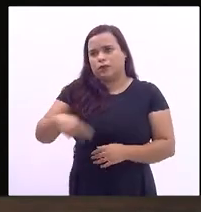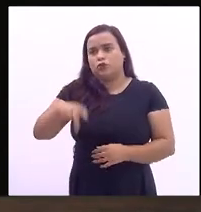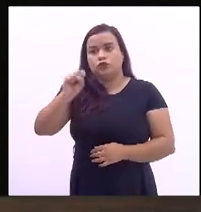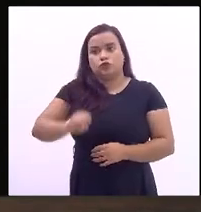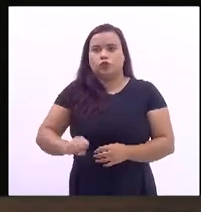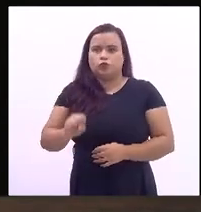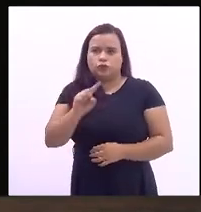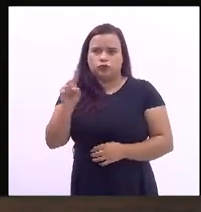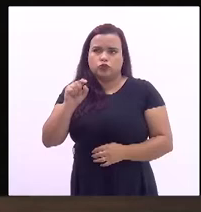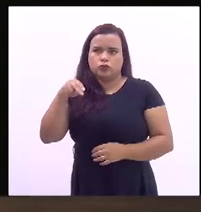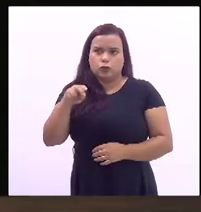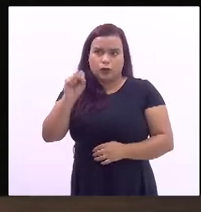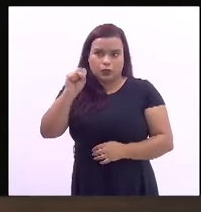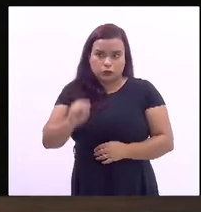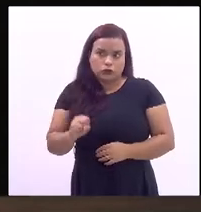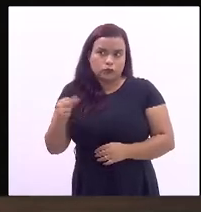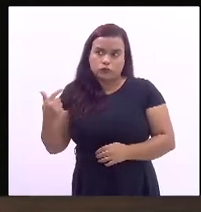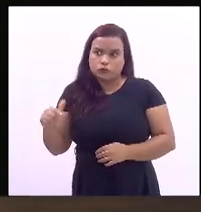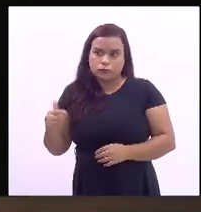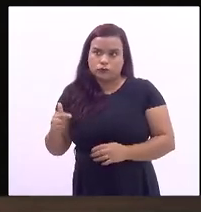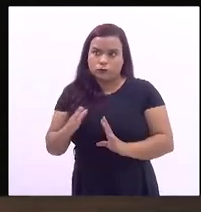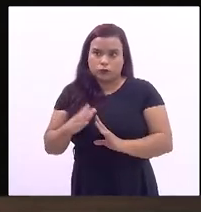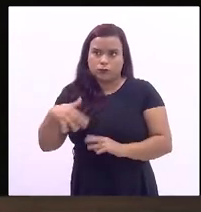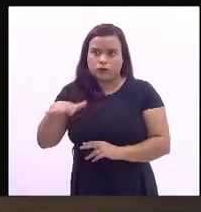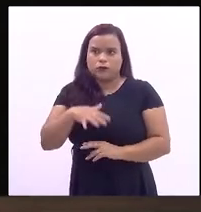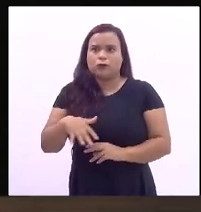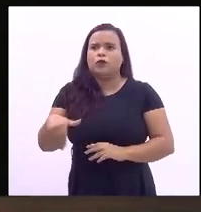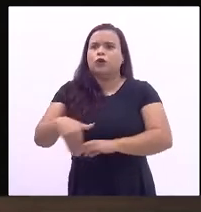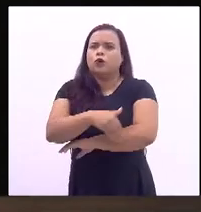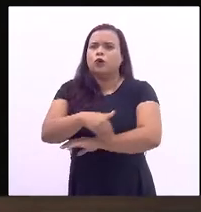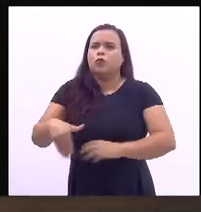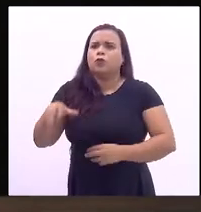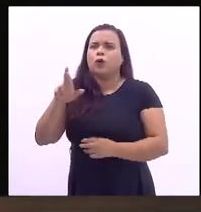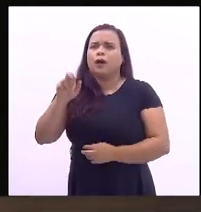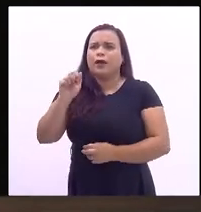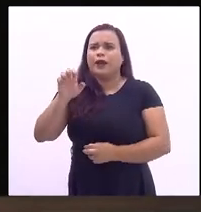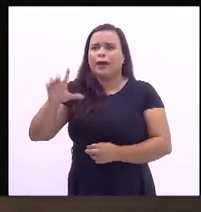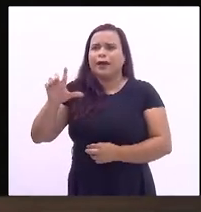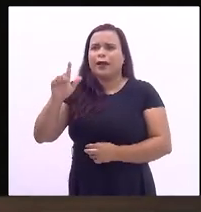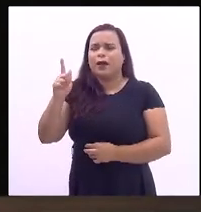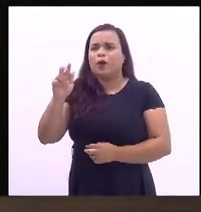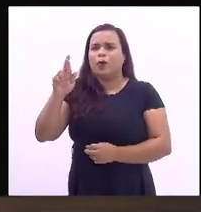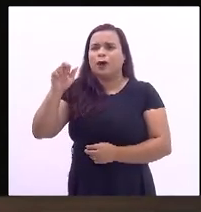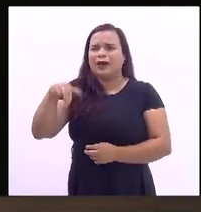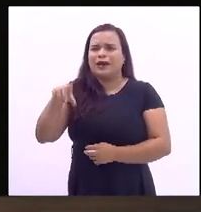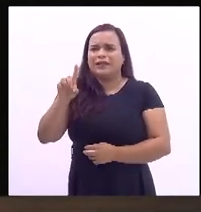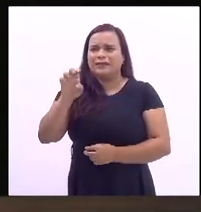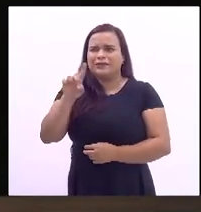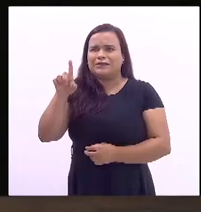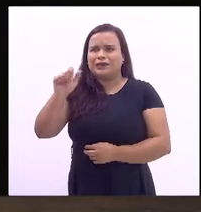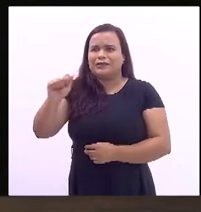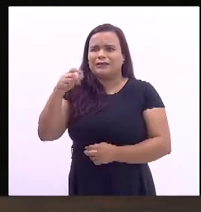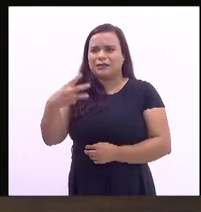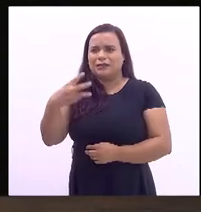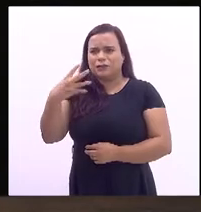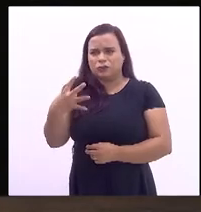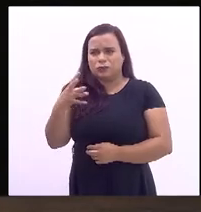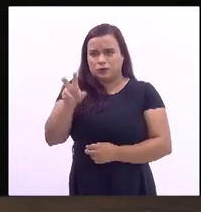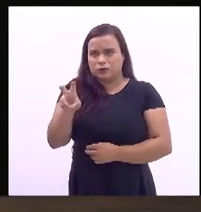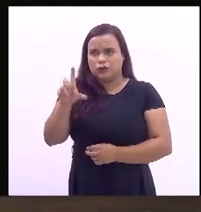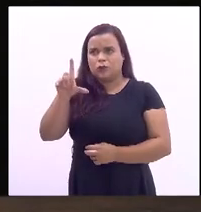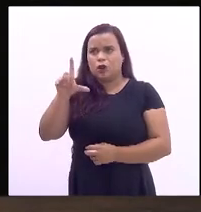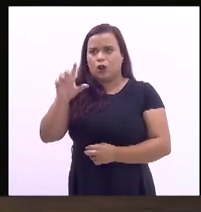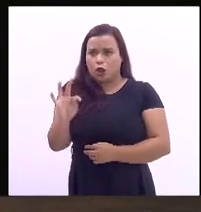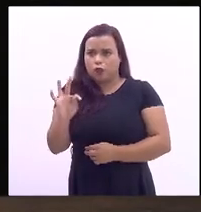Sul é mas coloca o Emoji aqui ó Rua Real Grandeza três quatro cinco Lote 2 Botafogo